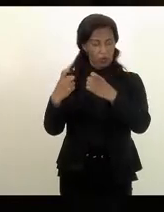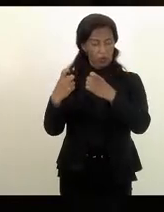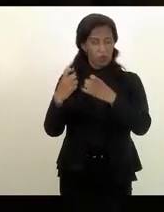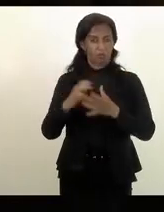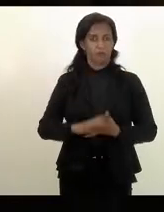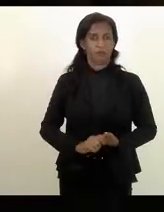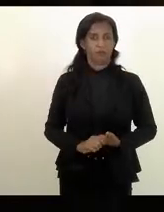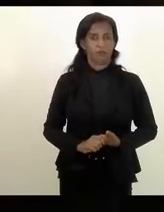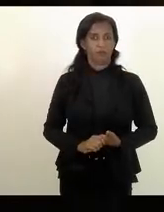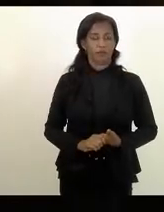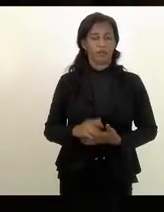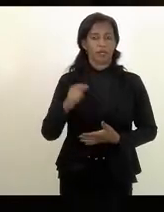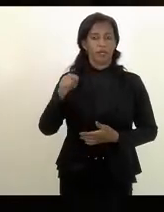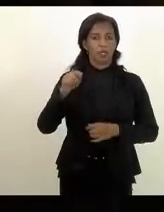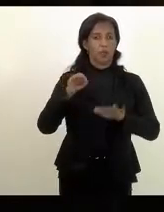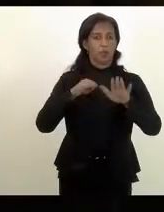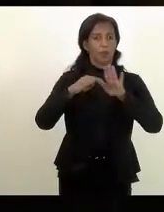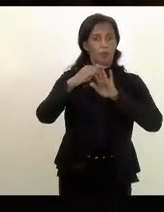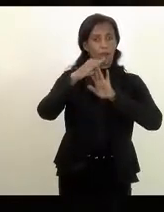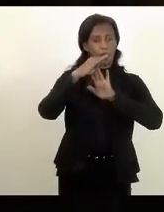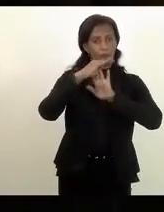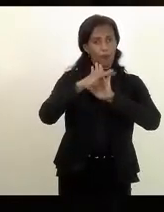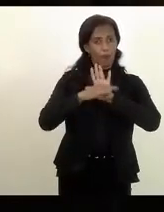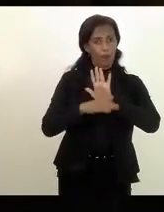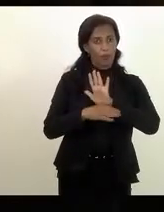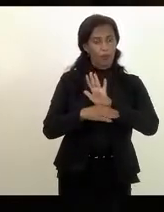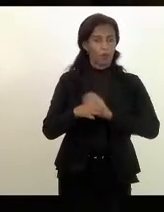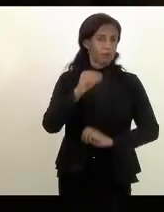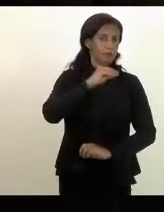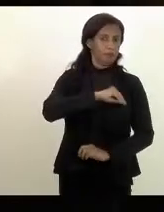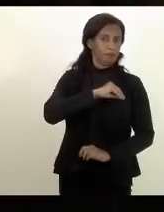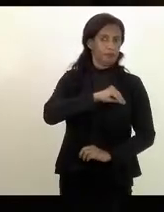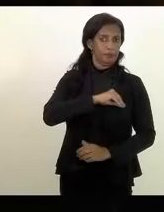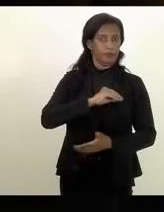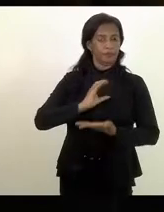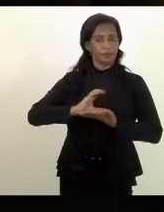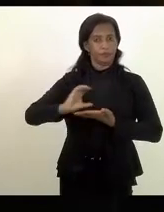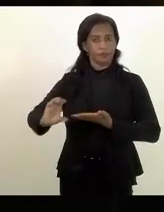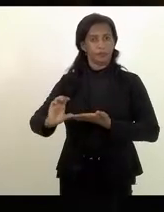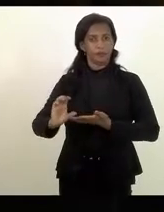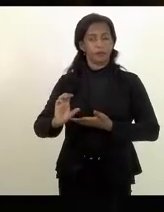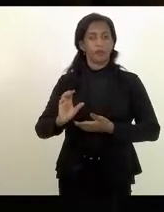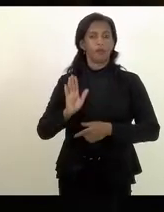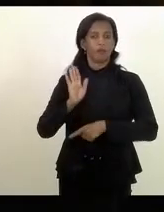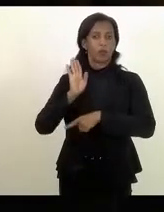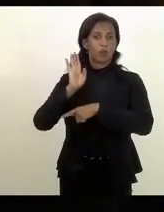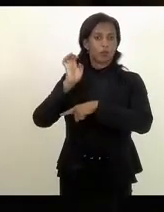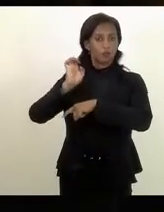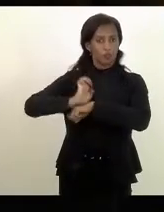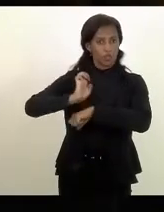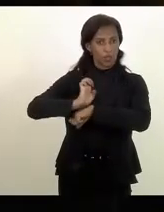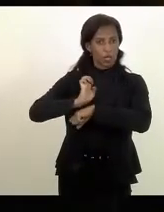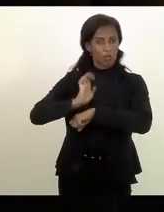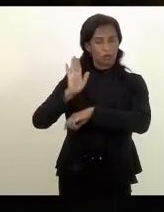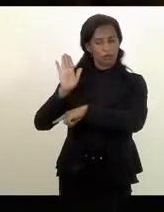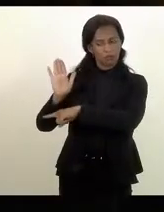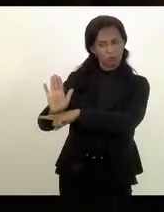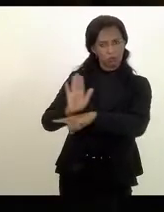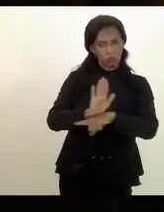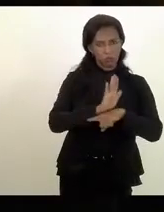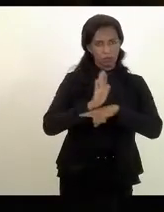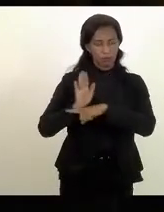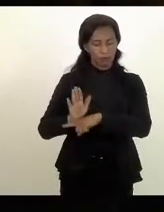em programas de geração de emprego e renda financiados pelo governo do estado quando a gente olha o